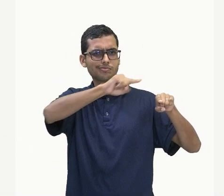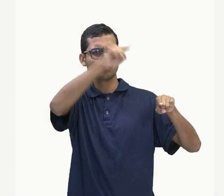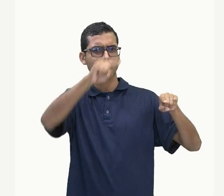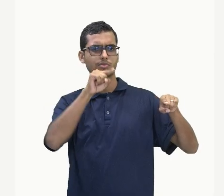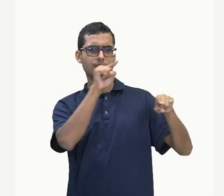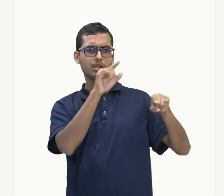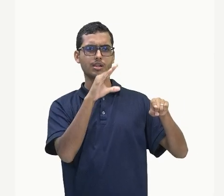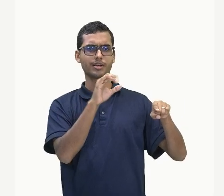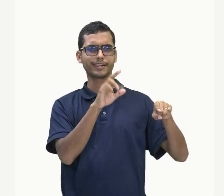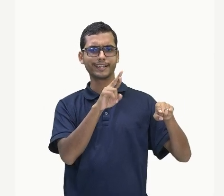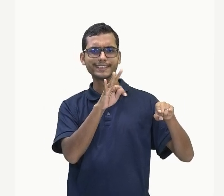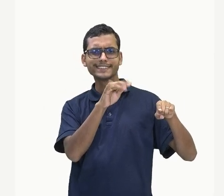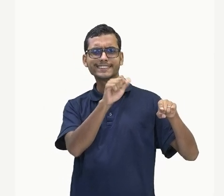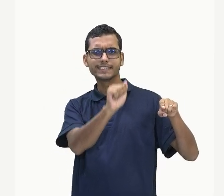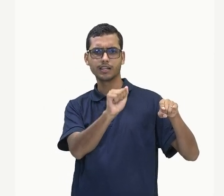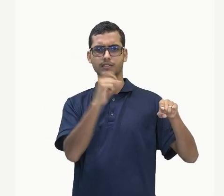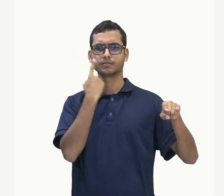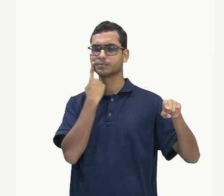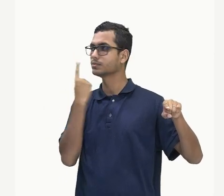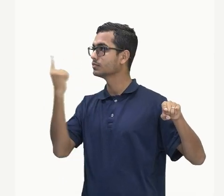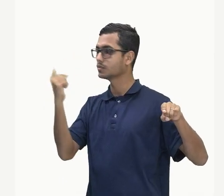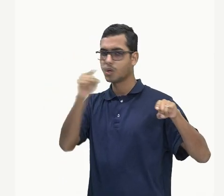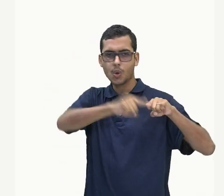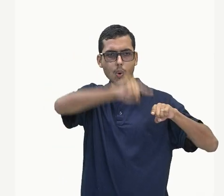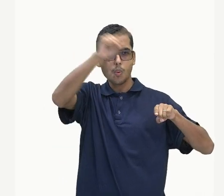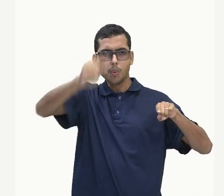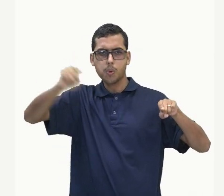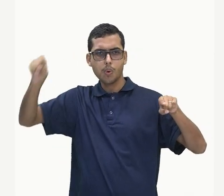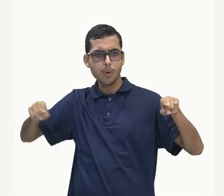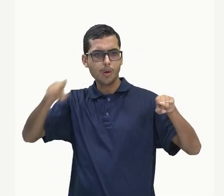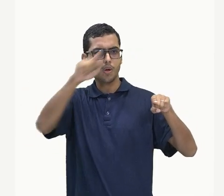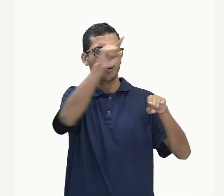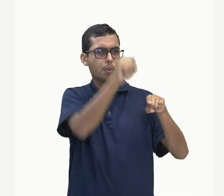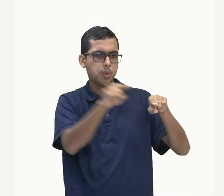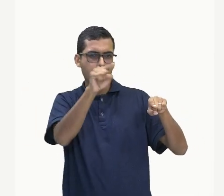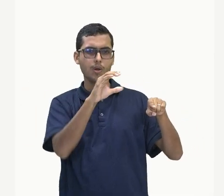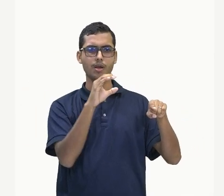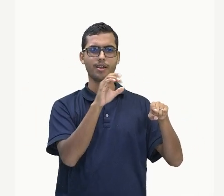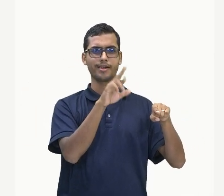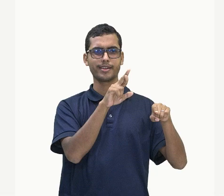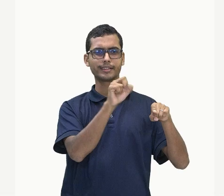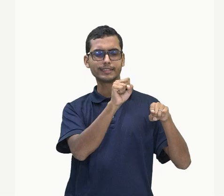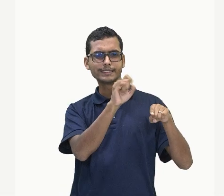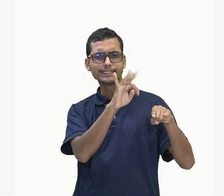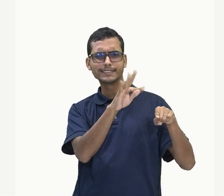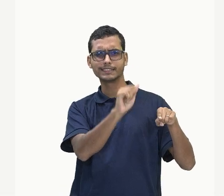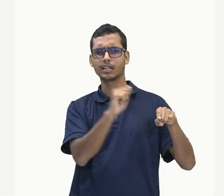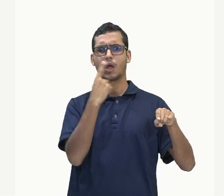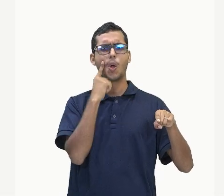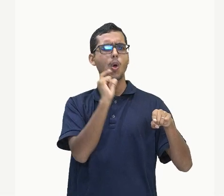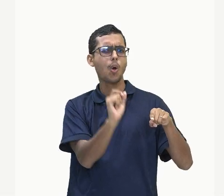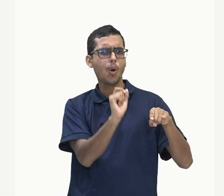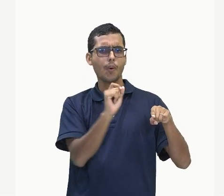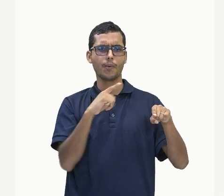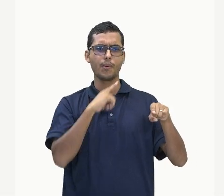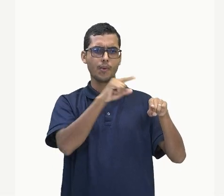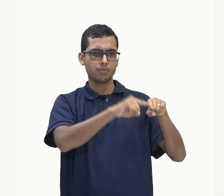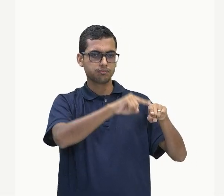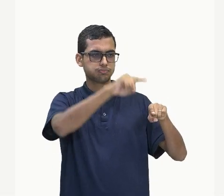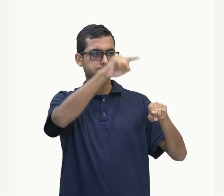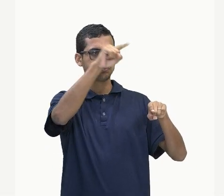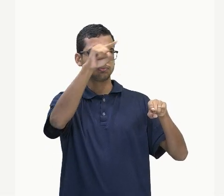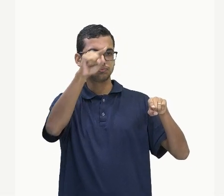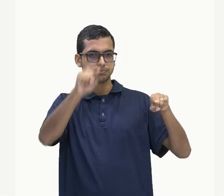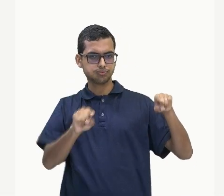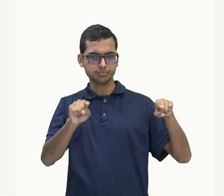onda. Então, observem aqui a crista, desenhada aqui por esta onda, onde eu estou marcando para